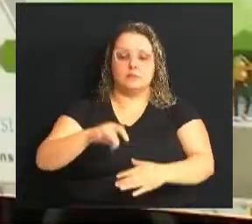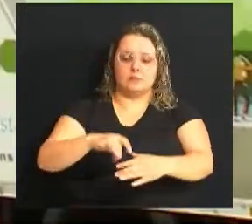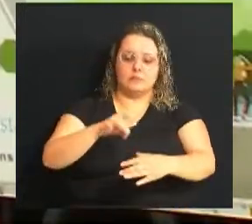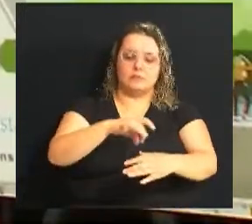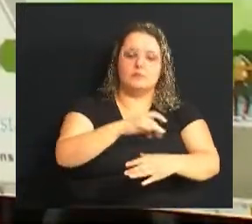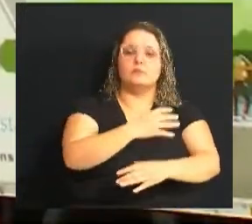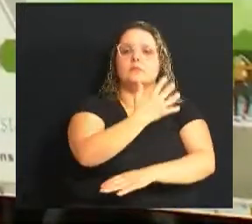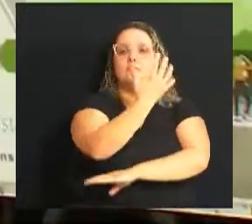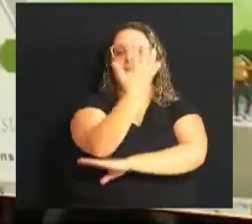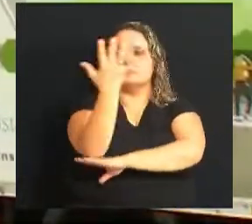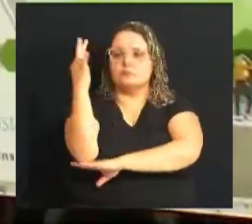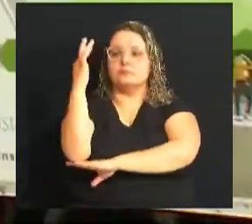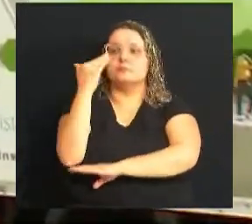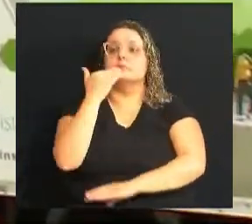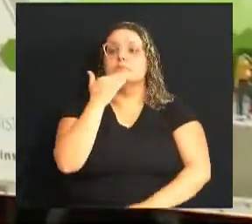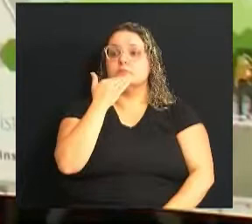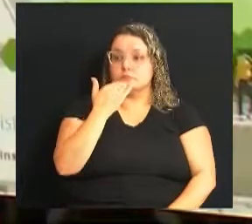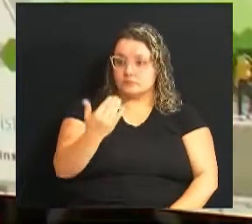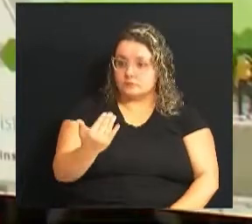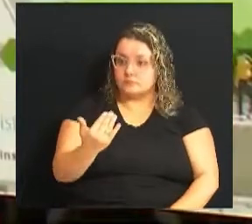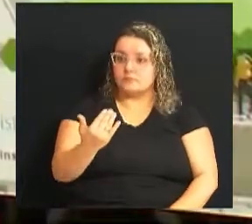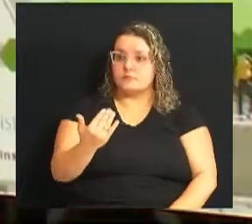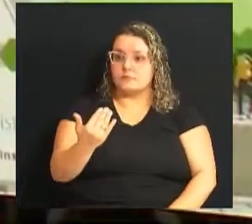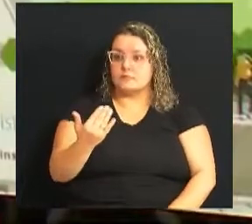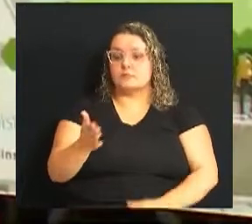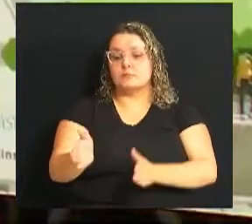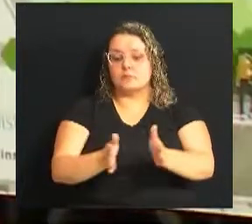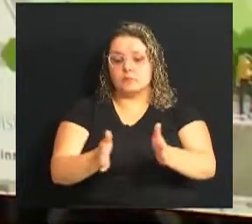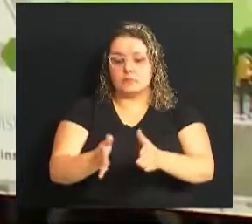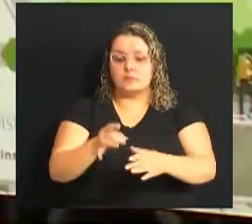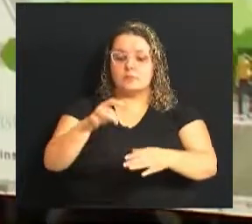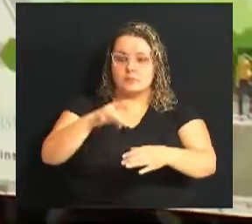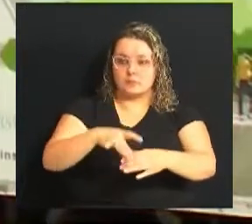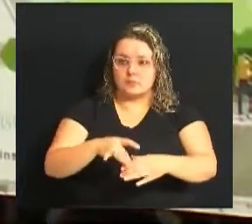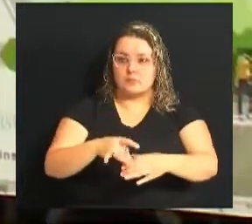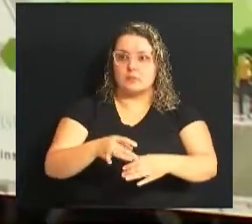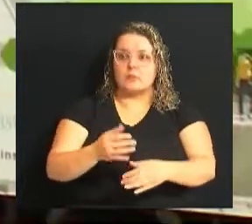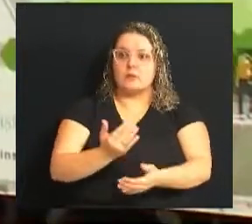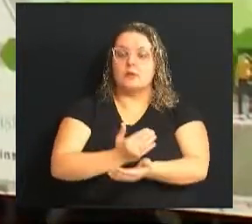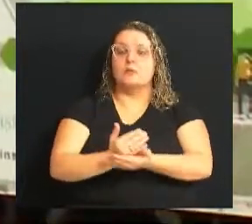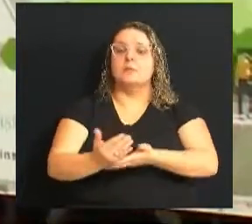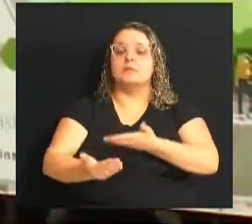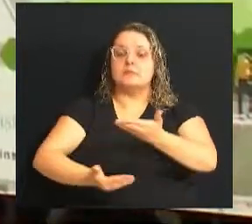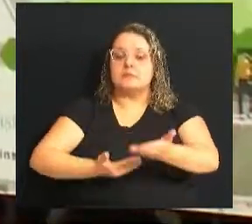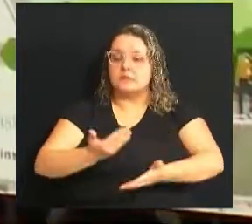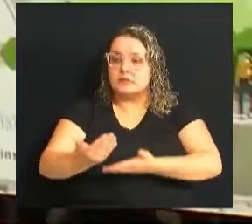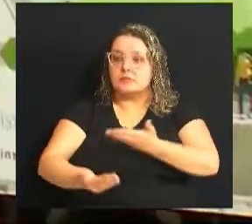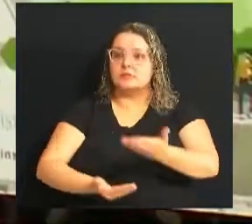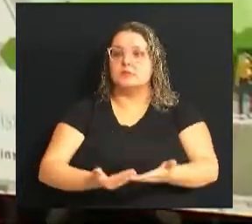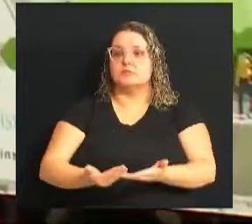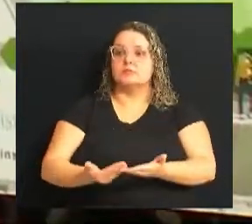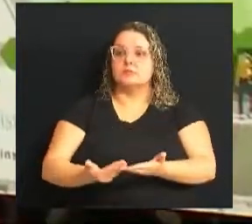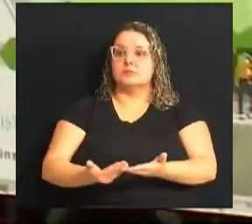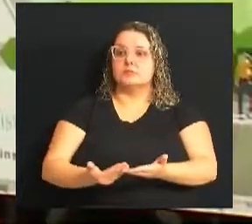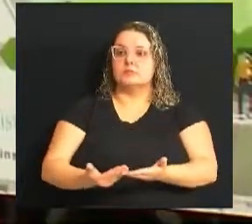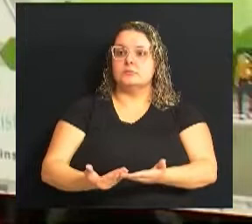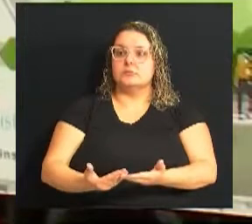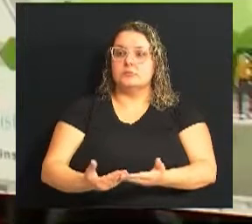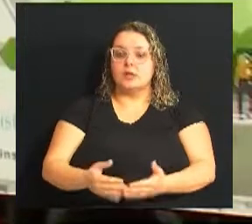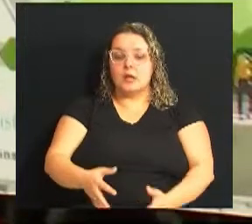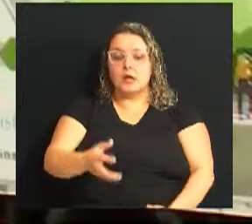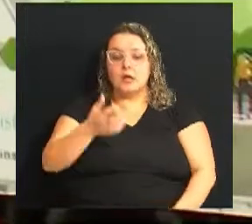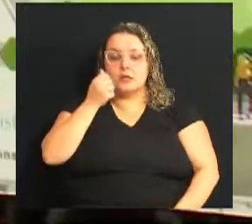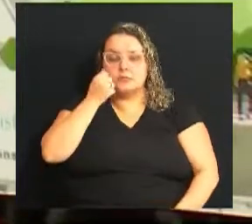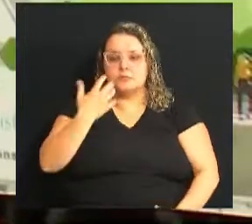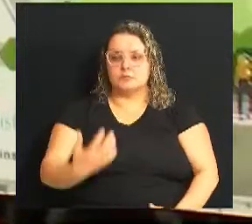árvore e pedindo que, a partir do momento do plantio, ele passe a cuidar, adotar essa árvore para o